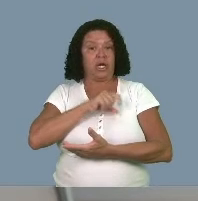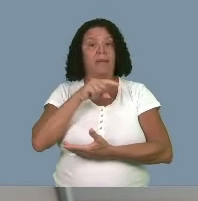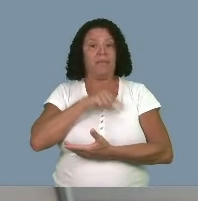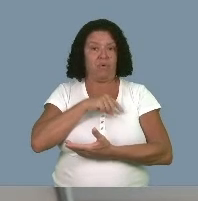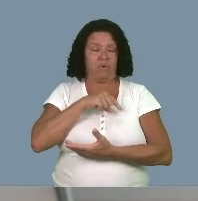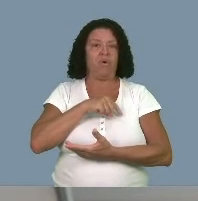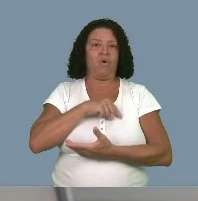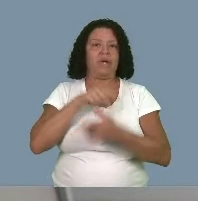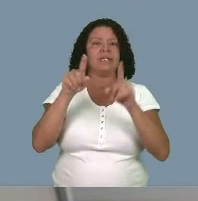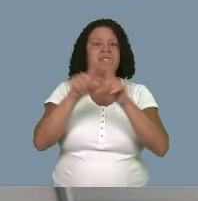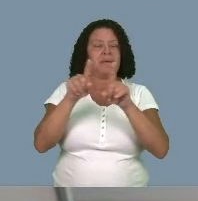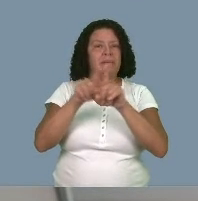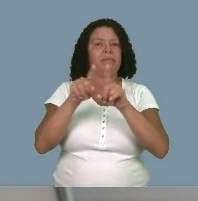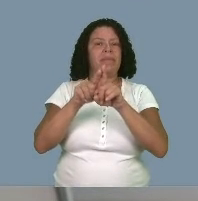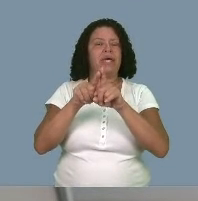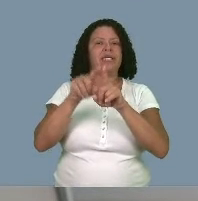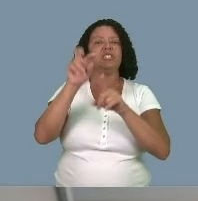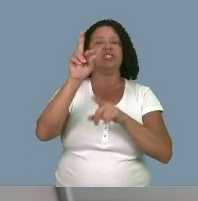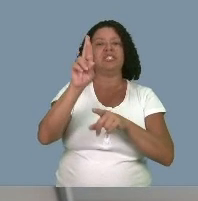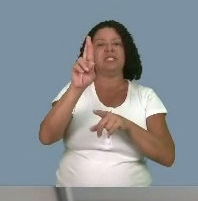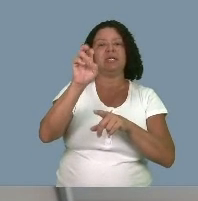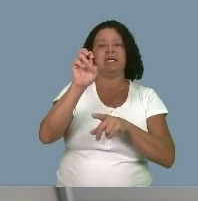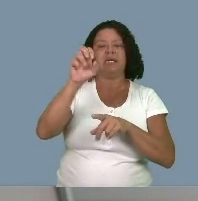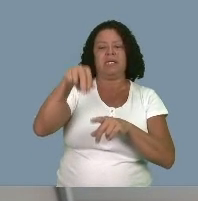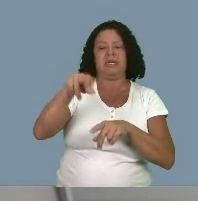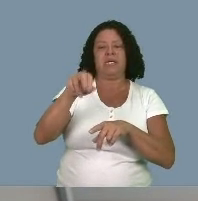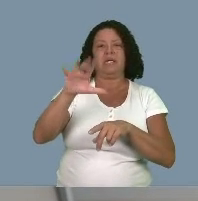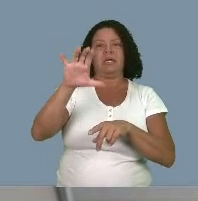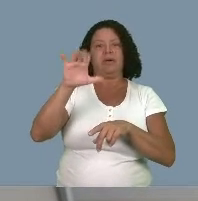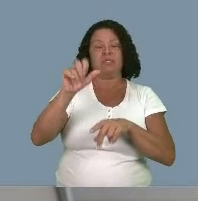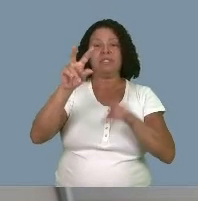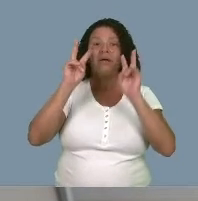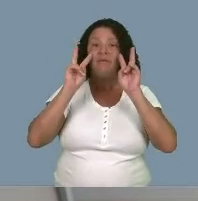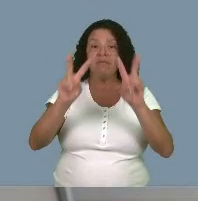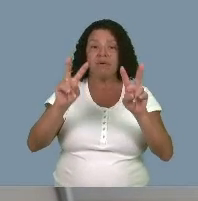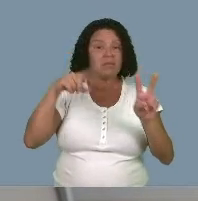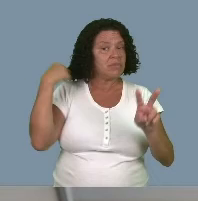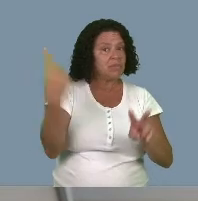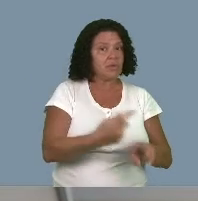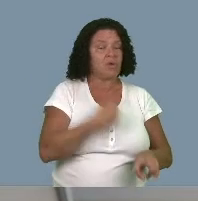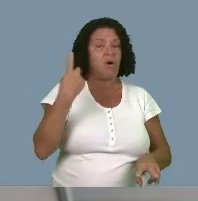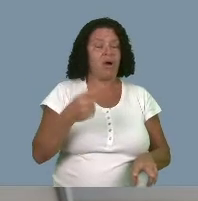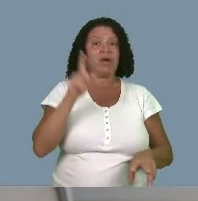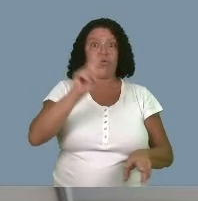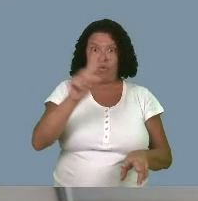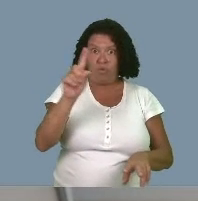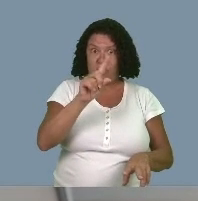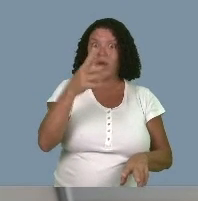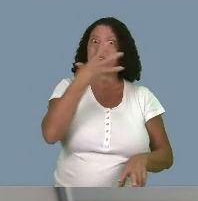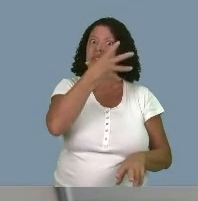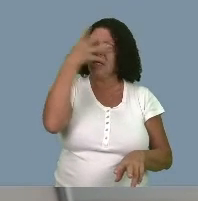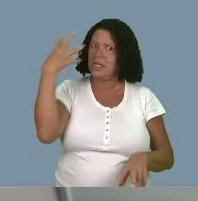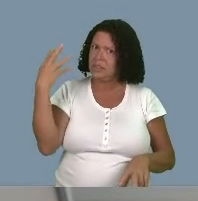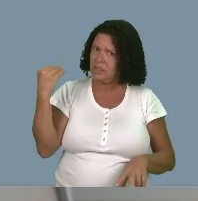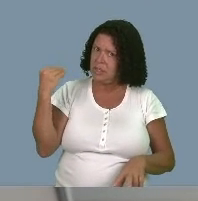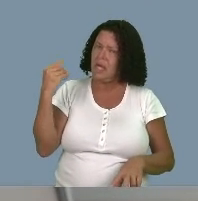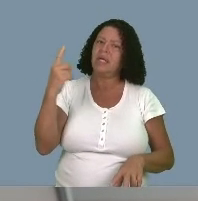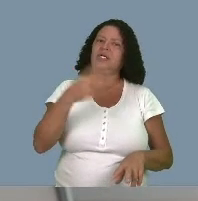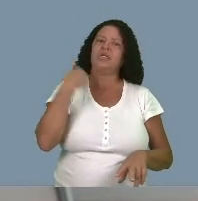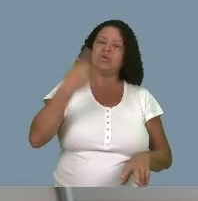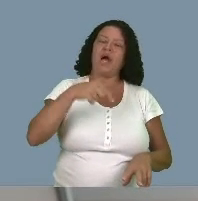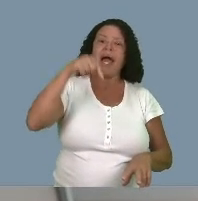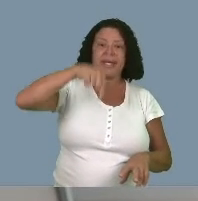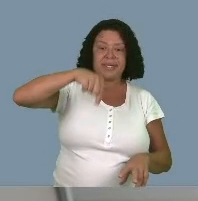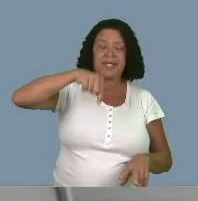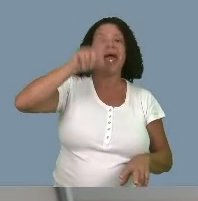renúncia. E estão observando a todos nós. Mas não podemos esquecer que estamos no planeta